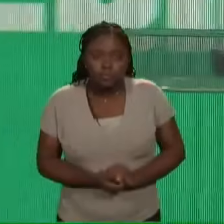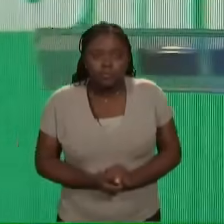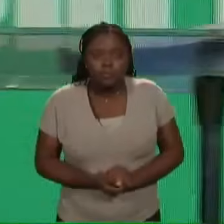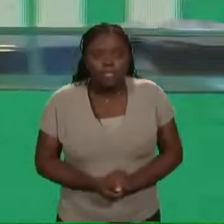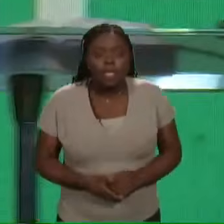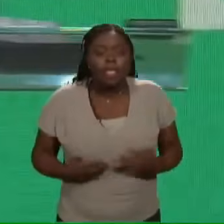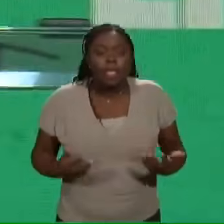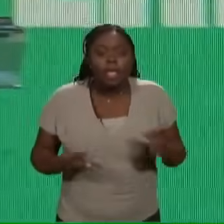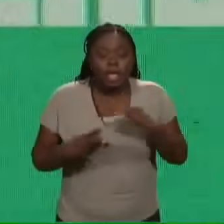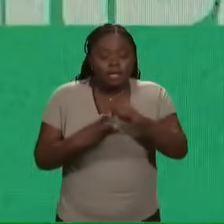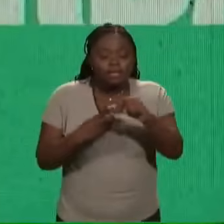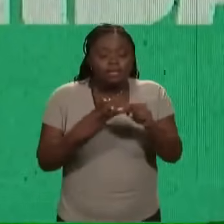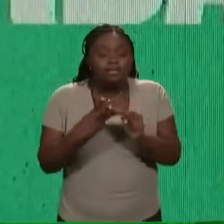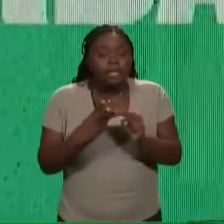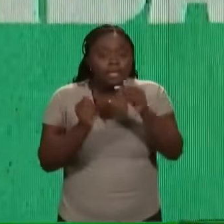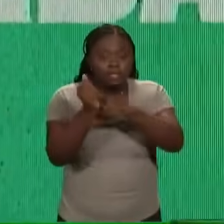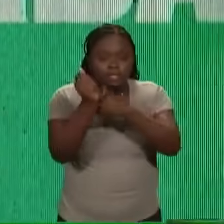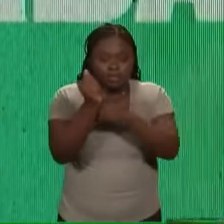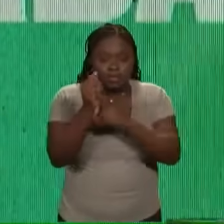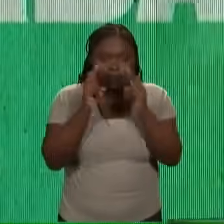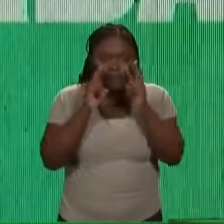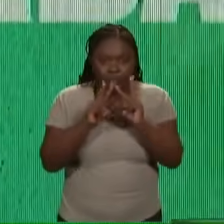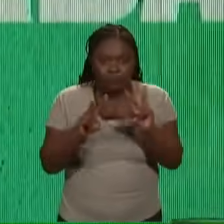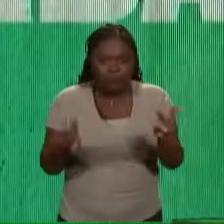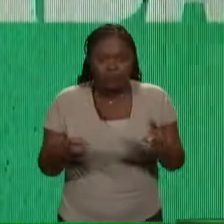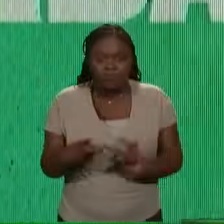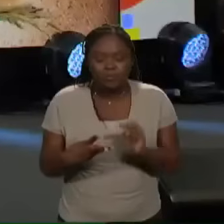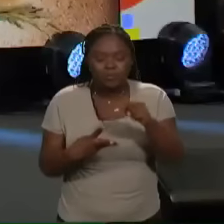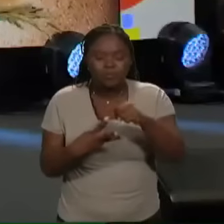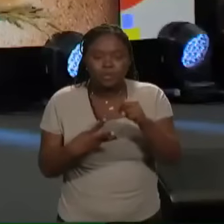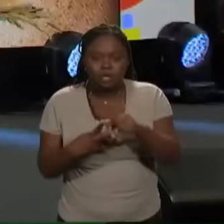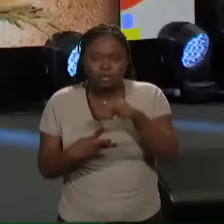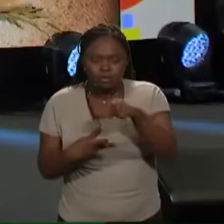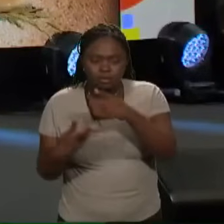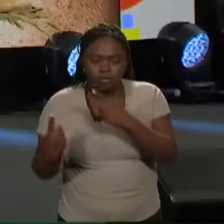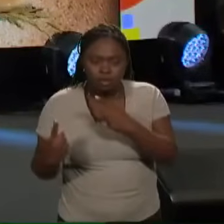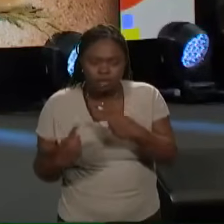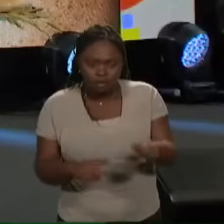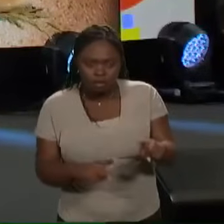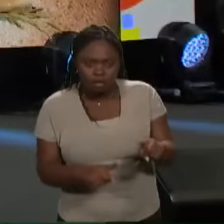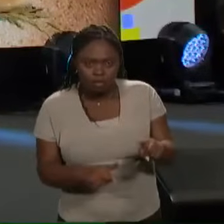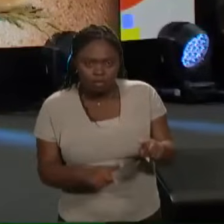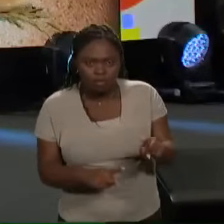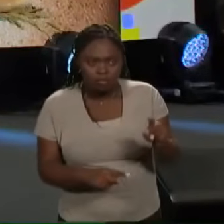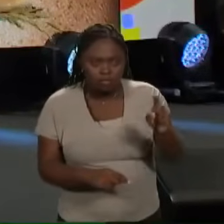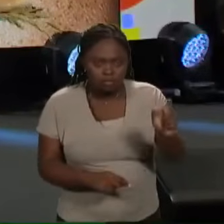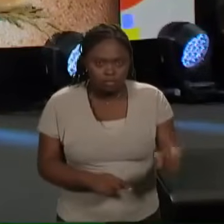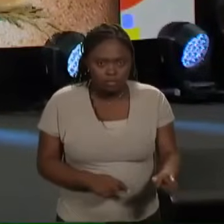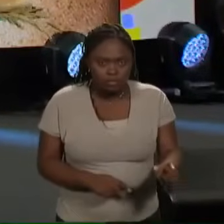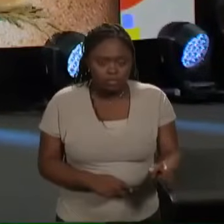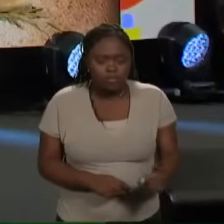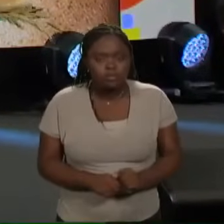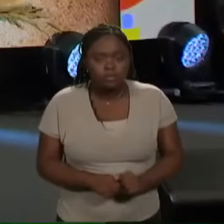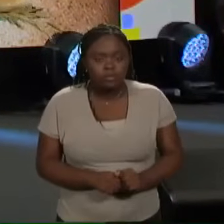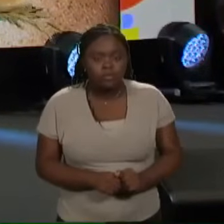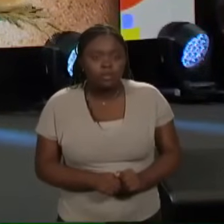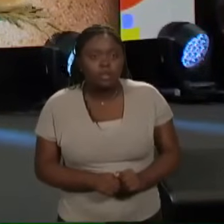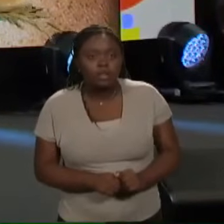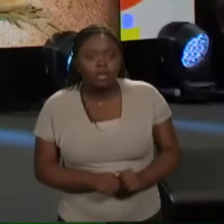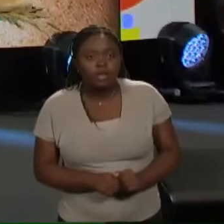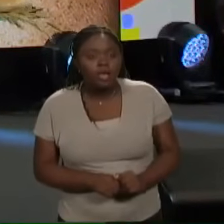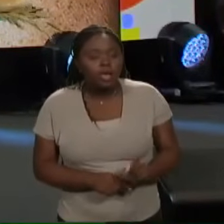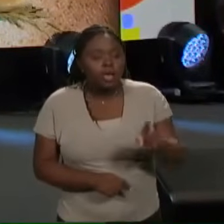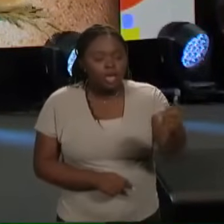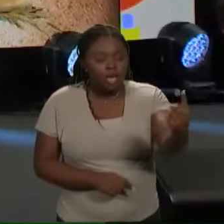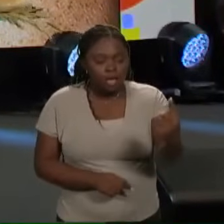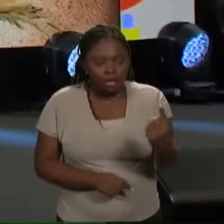Então, três segredos que a gente vê aqui. Primeiro, a pessoa, você feriu alguém, quem tem que ir até ela é você. Ó, está dizendo aqui, ó, deixa a